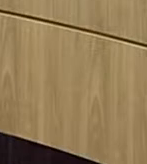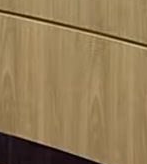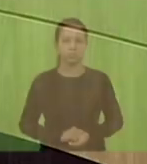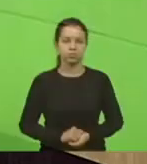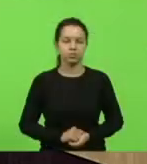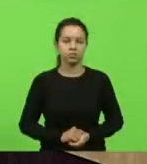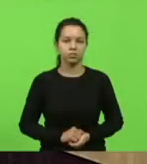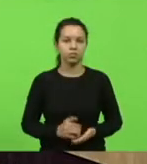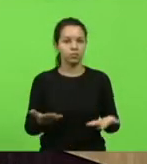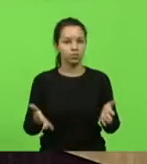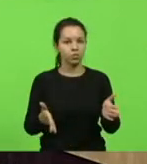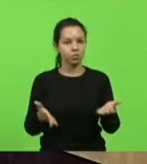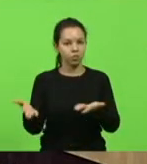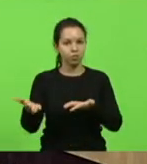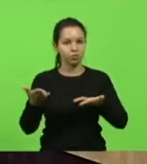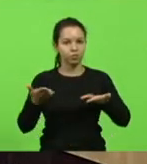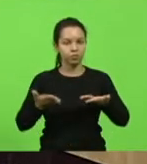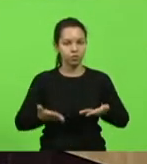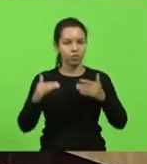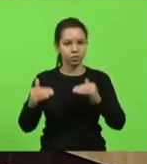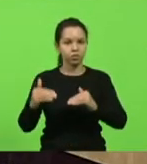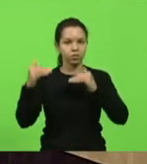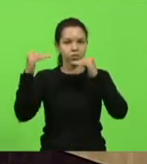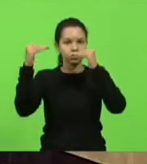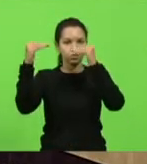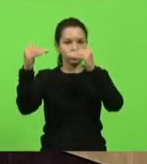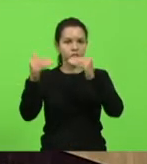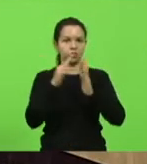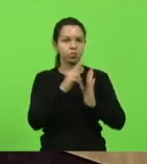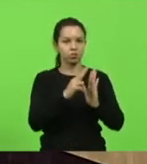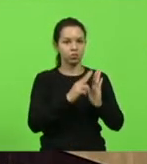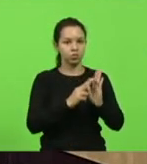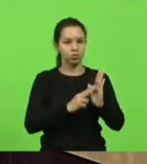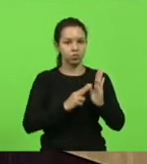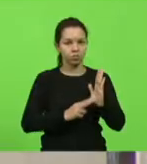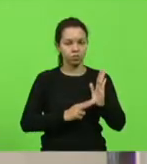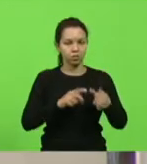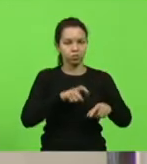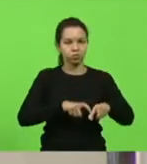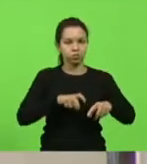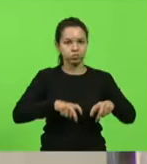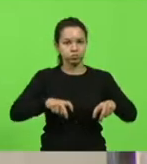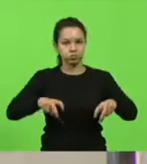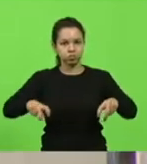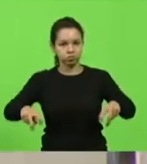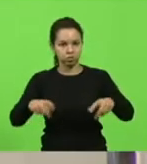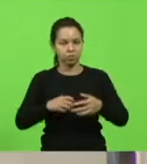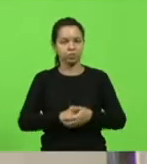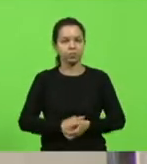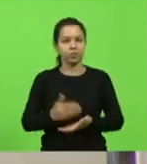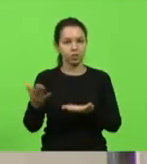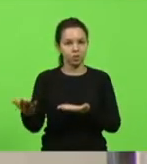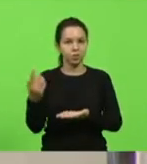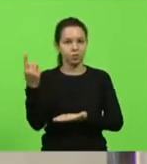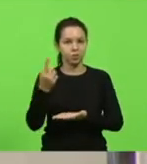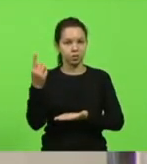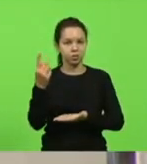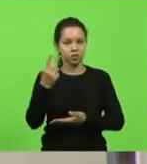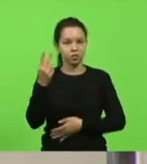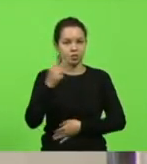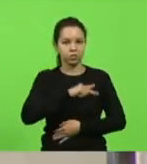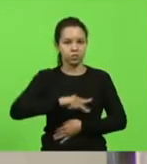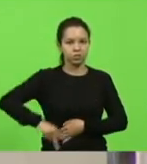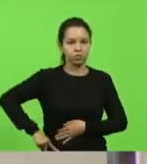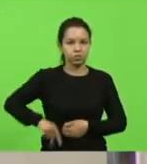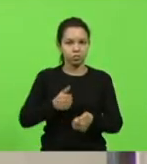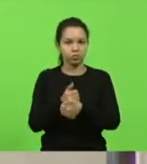nesse momento convida as seguintes autoridades que serão nominados para compor a mesa excelentíssimo senhor' 1º vice-presidente do